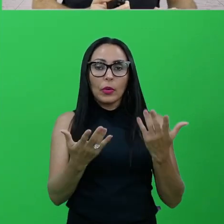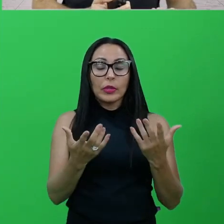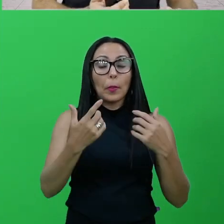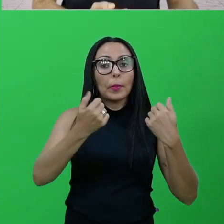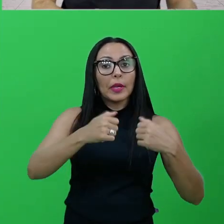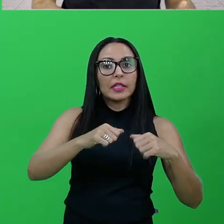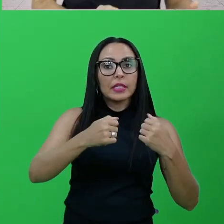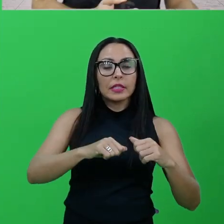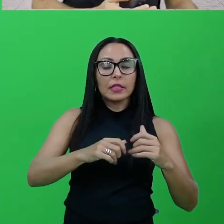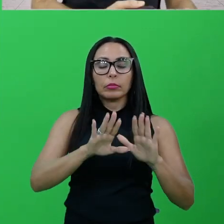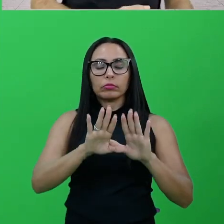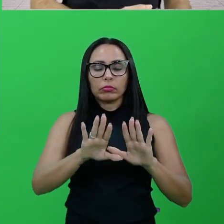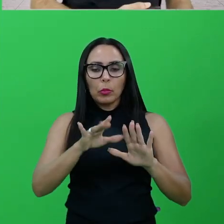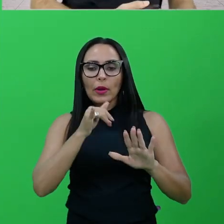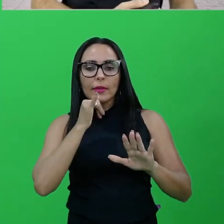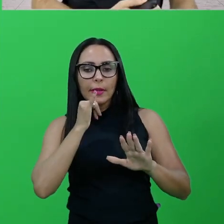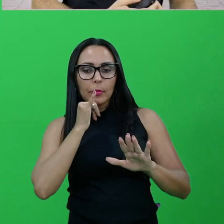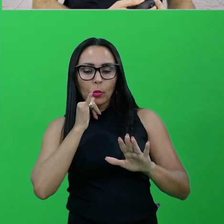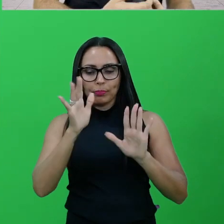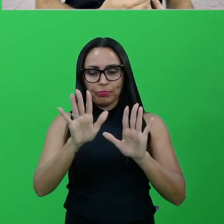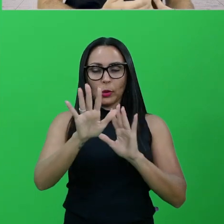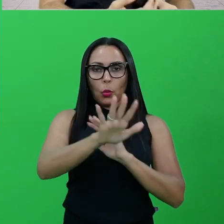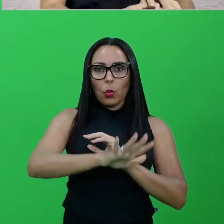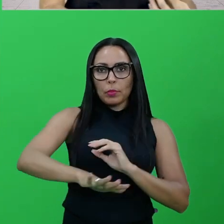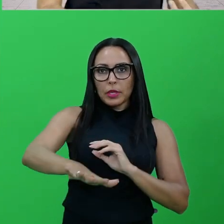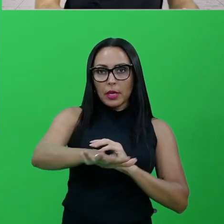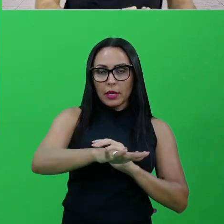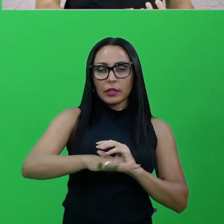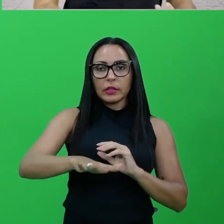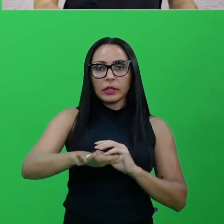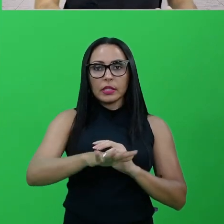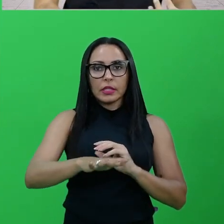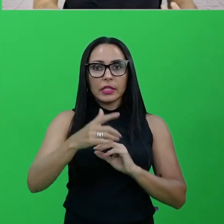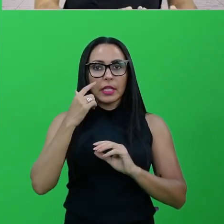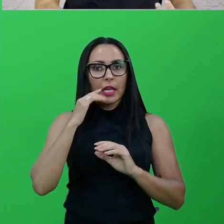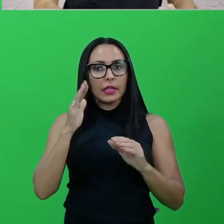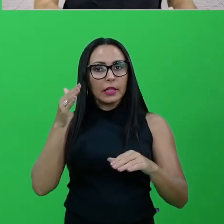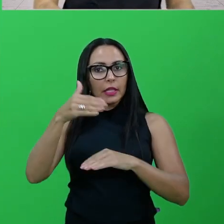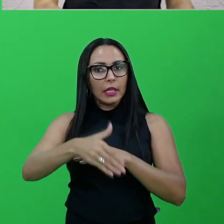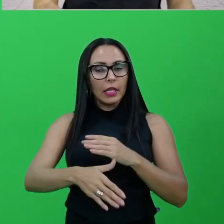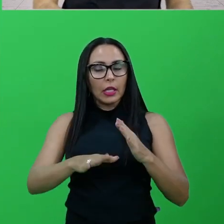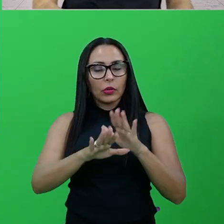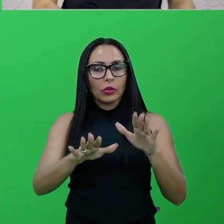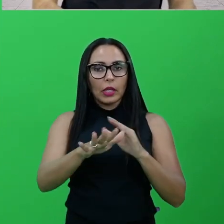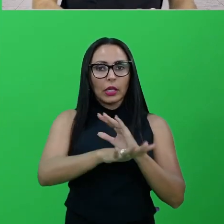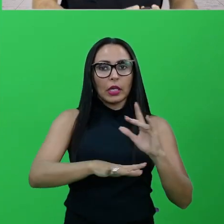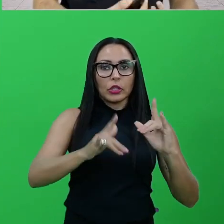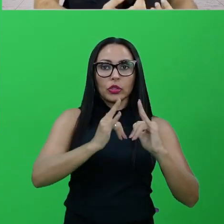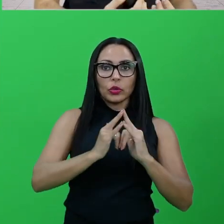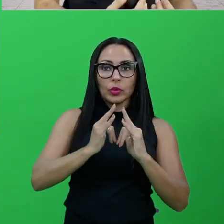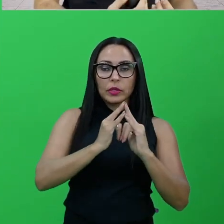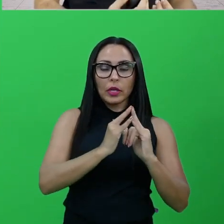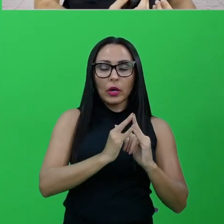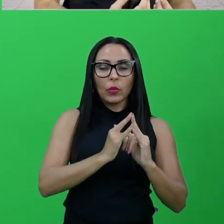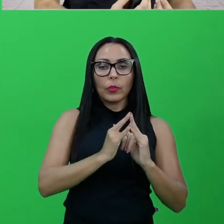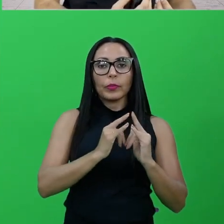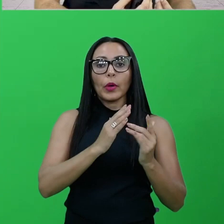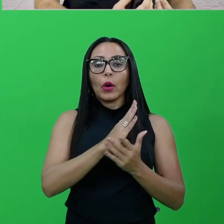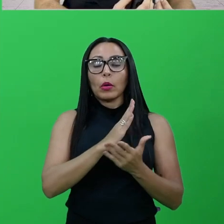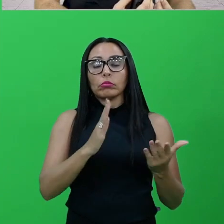precisa-se considerar, por exemplo, o ambiente, se é o ambiente interno da organização, da instituição,